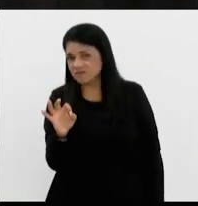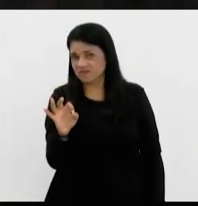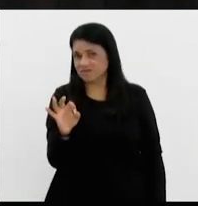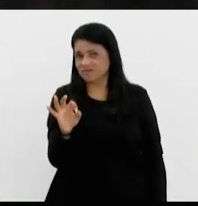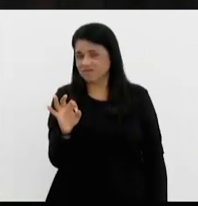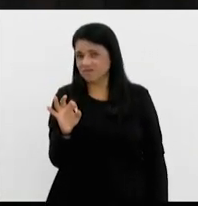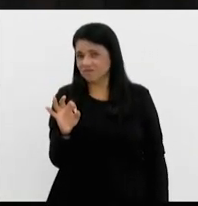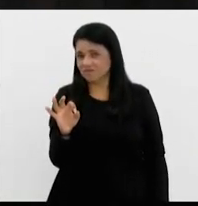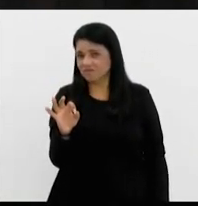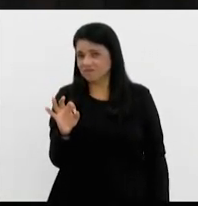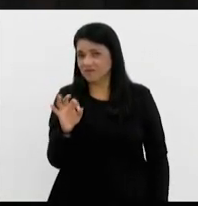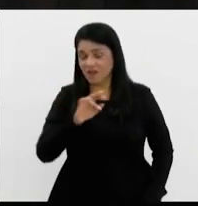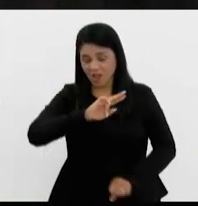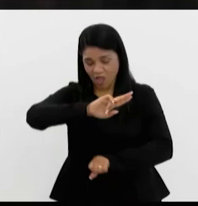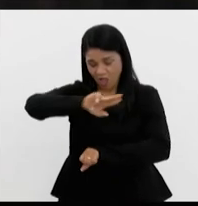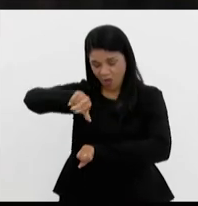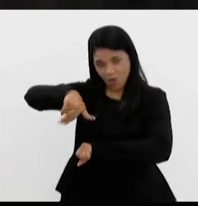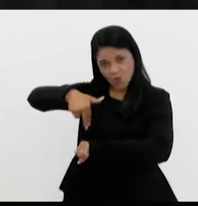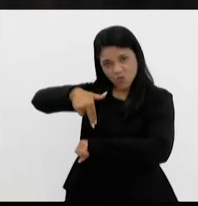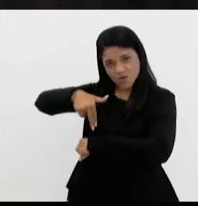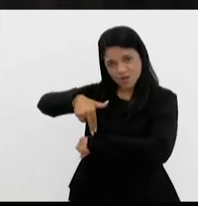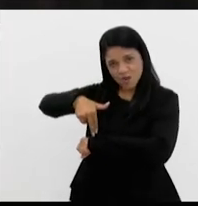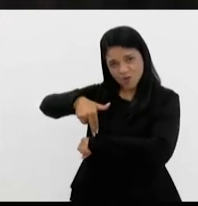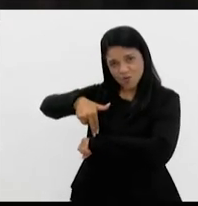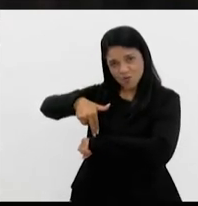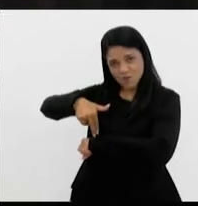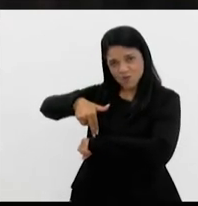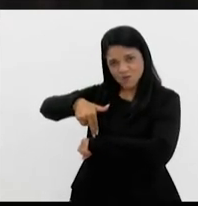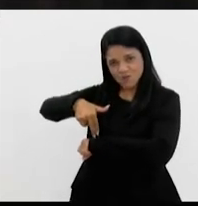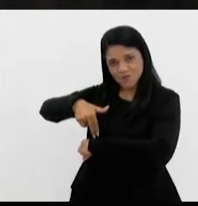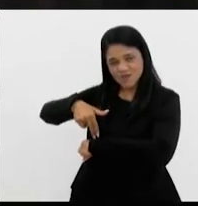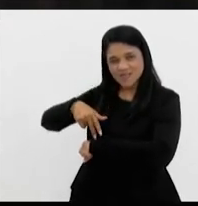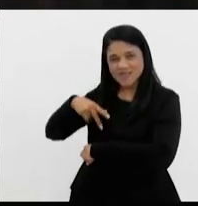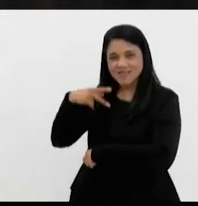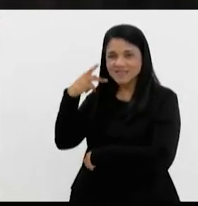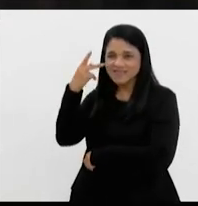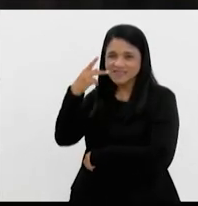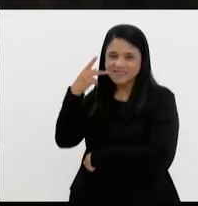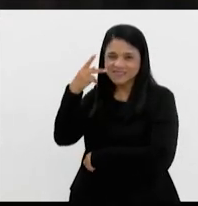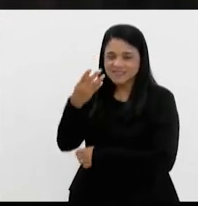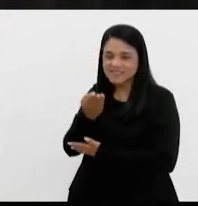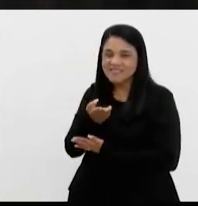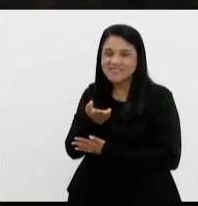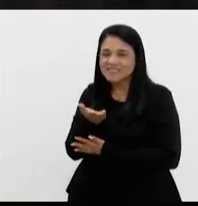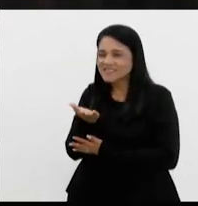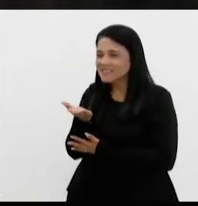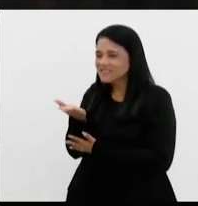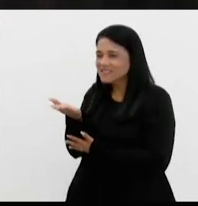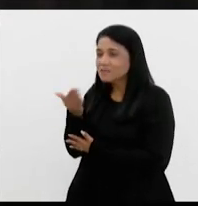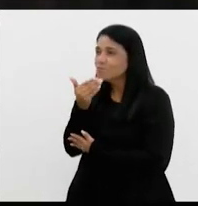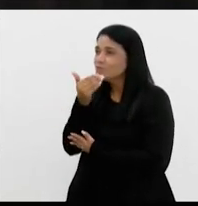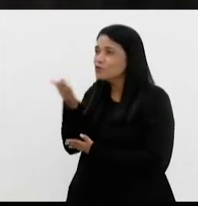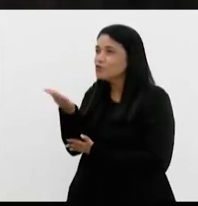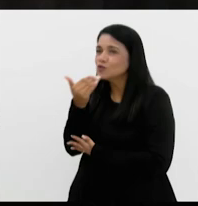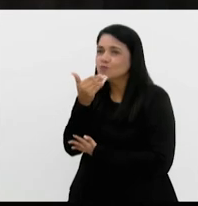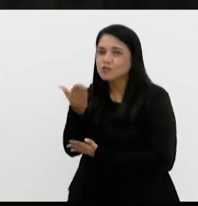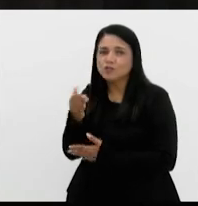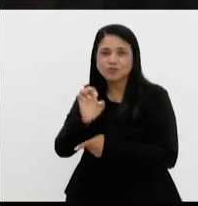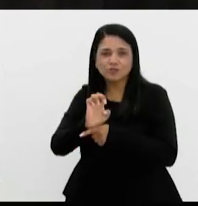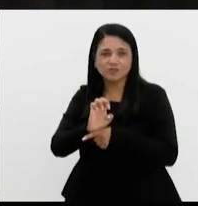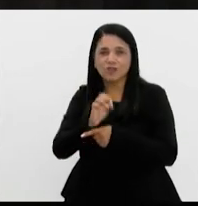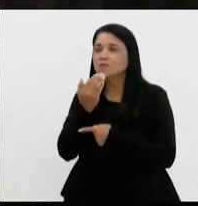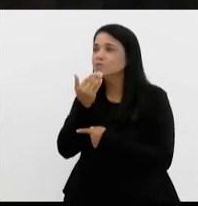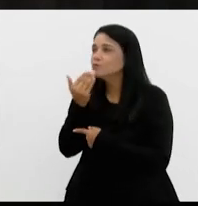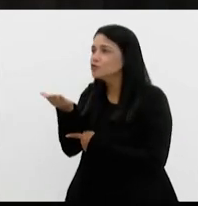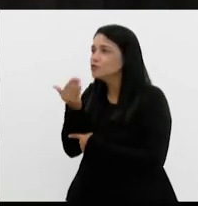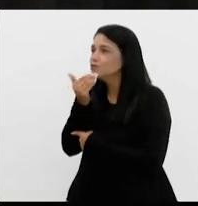com isso a União aplica a política de pires na mão. Estamos sempre pedindo, porque fica